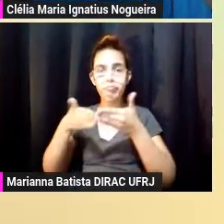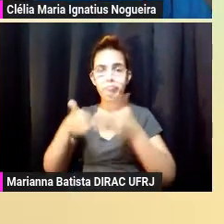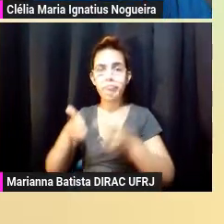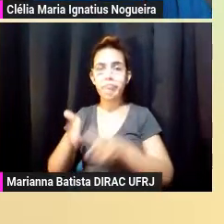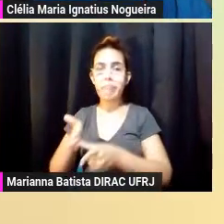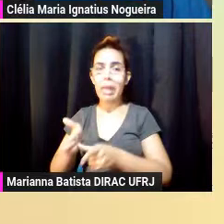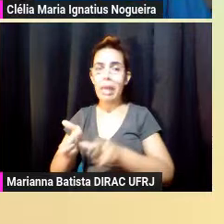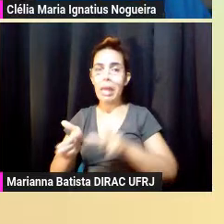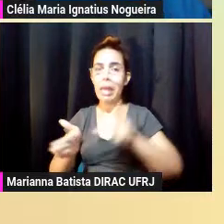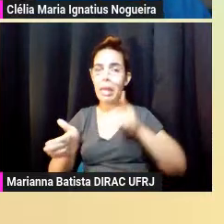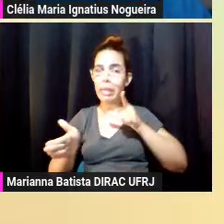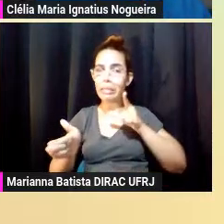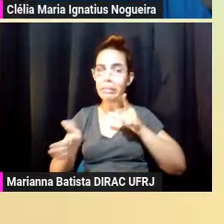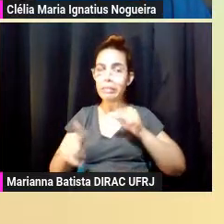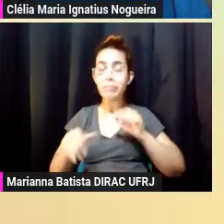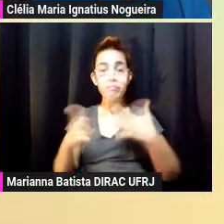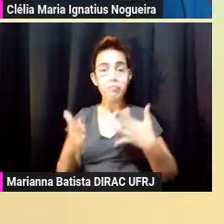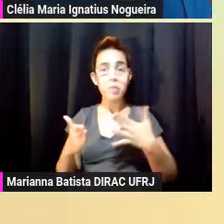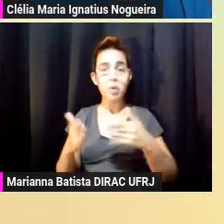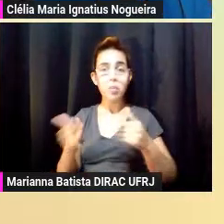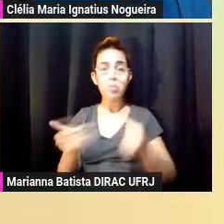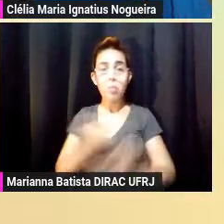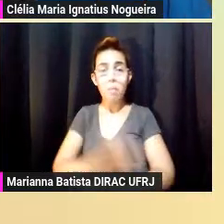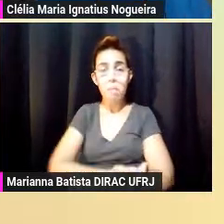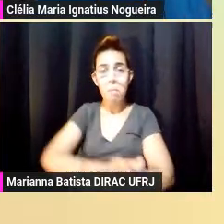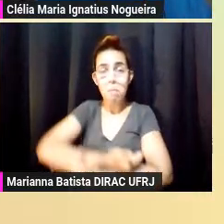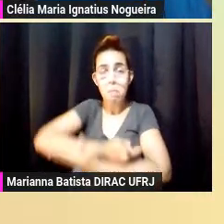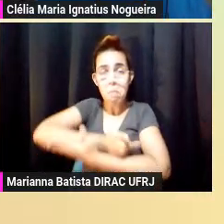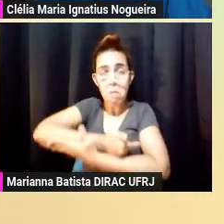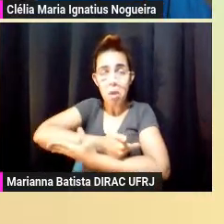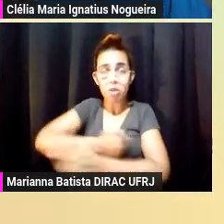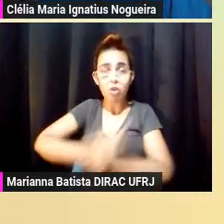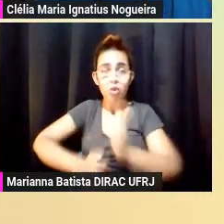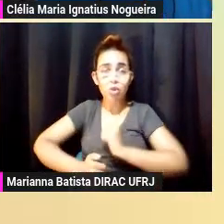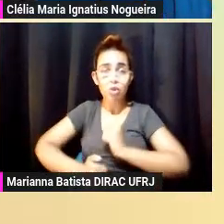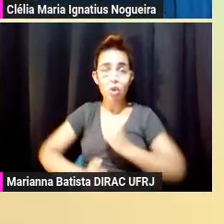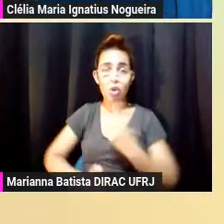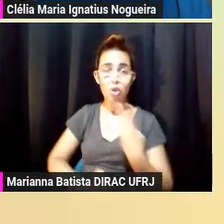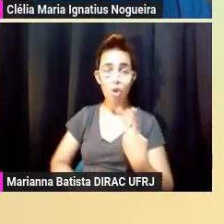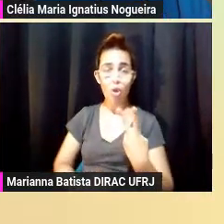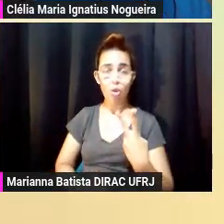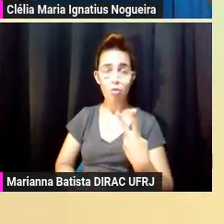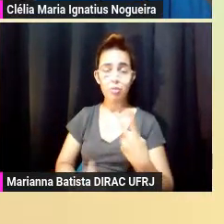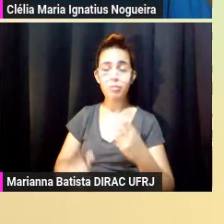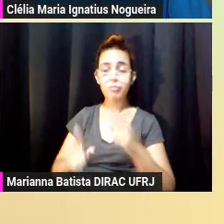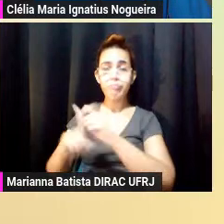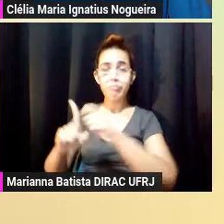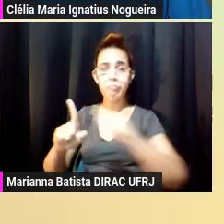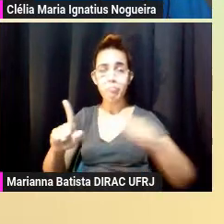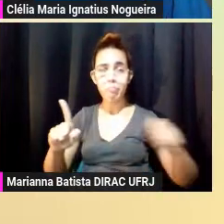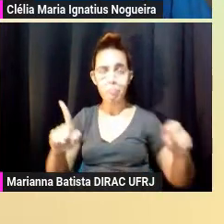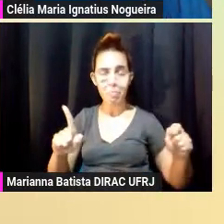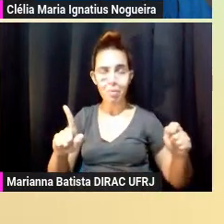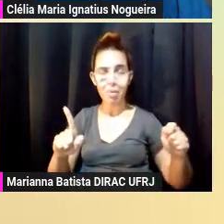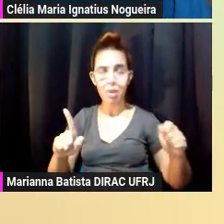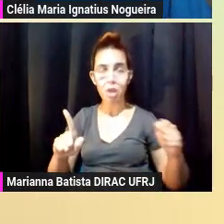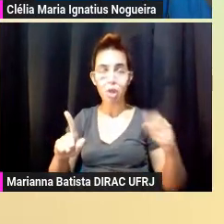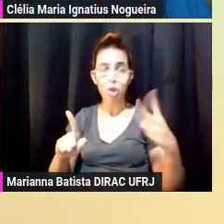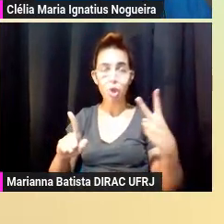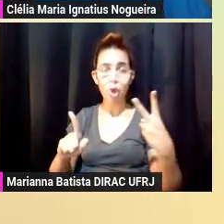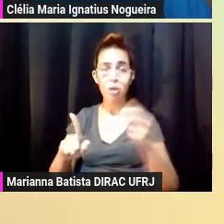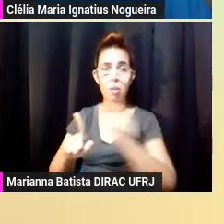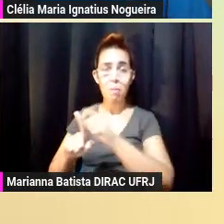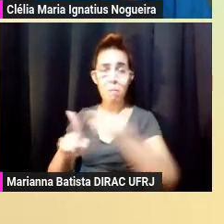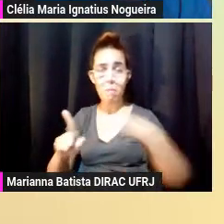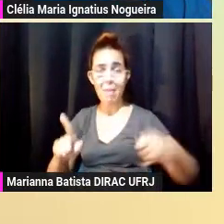tinham 2 meses, eu tive que voltar a trabalhar. Né? E demorei, não demorei muito,